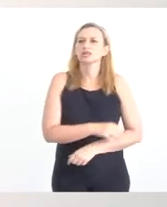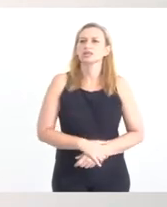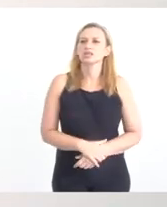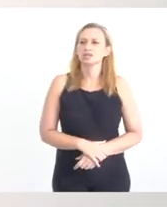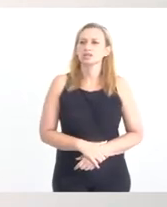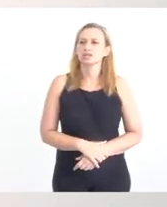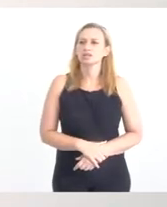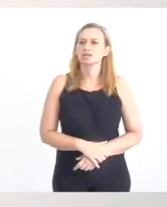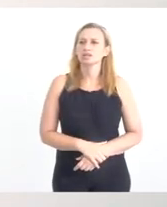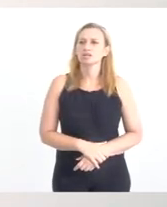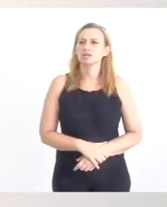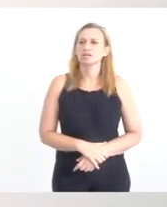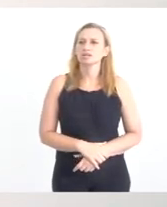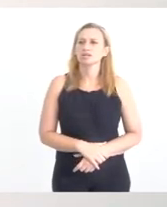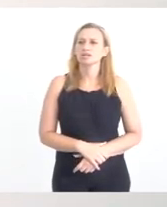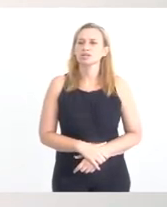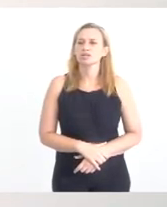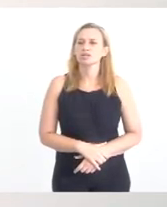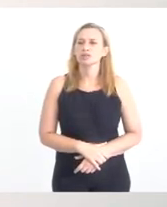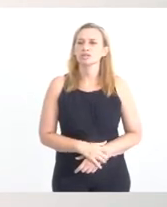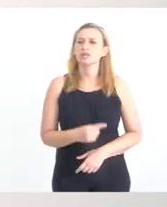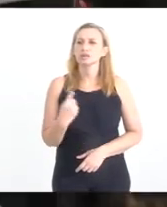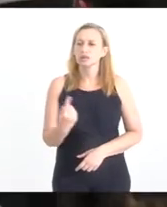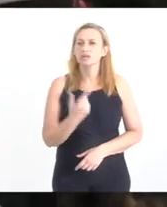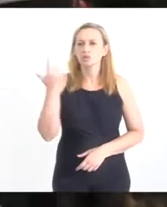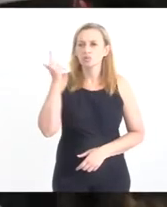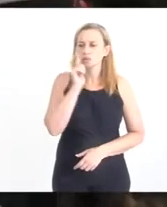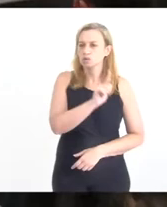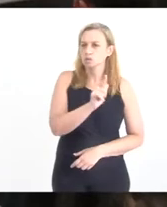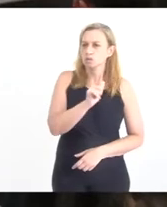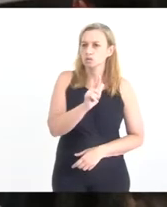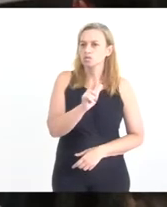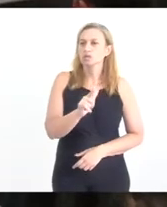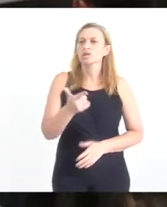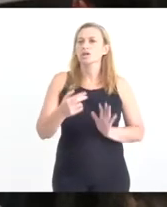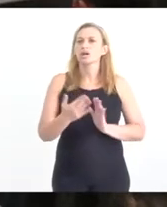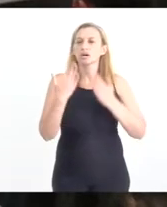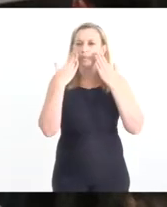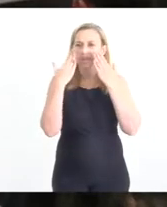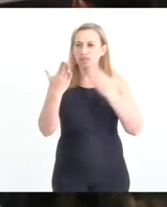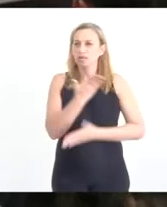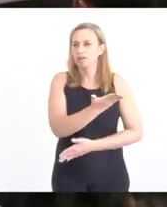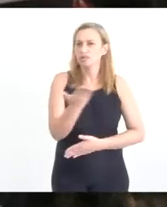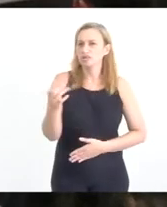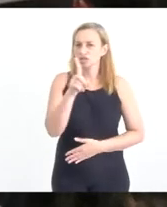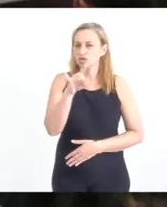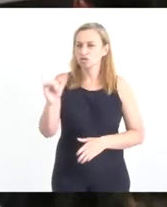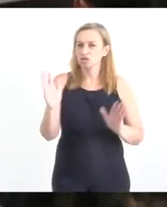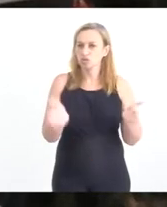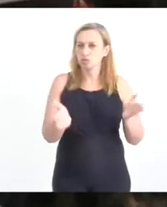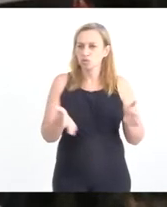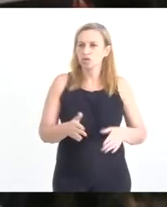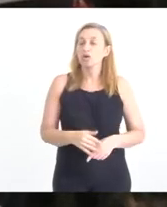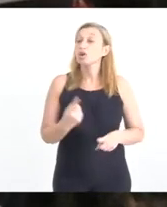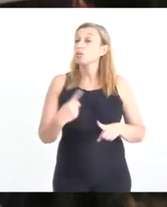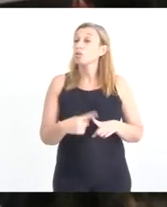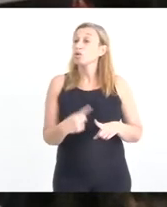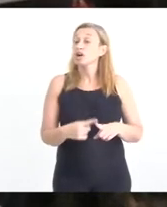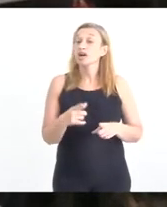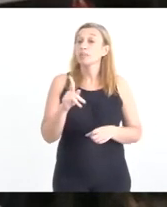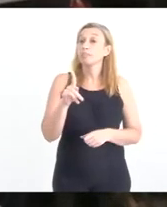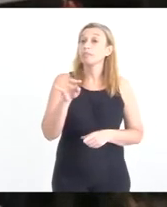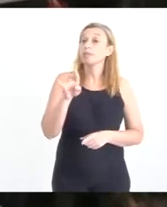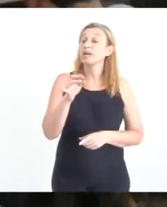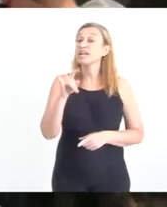Janeiro um doce é para eliminar que a gente conseguiu apresentar para vocês no dia de hoje porque é para